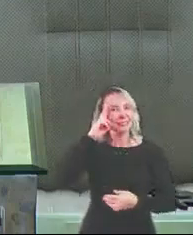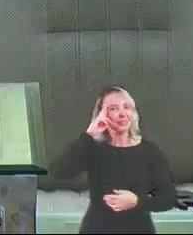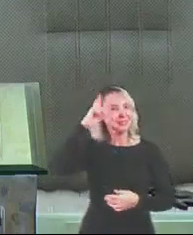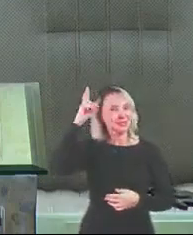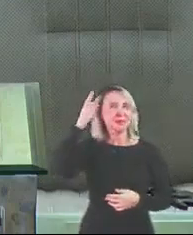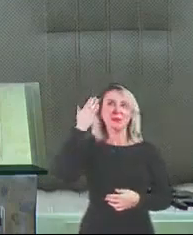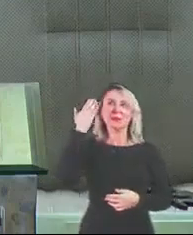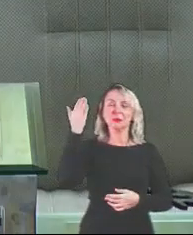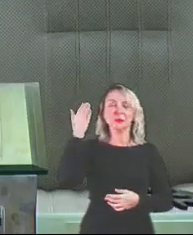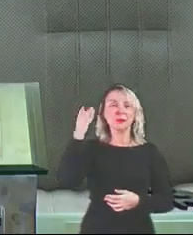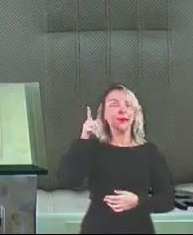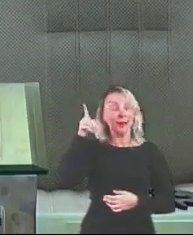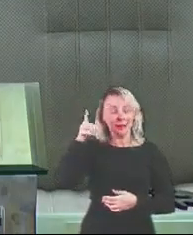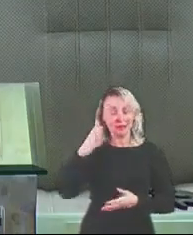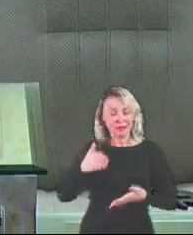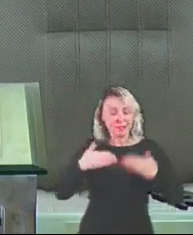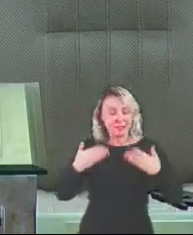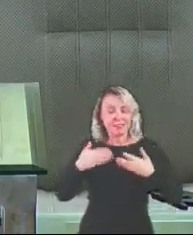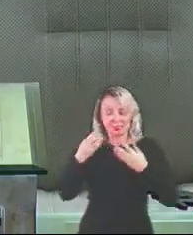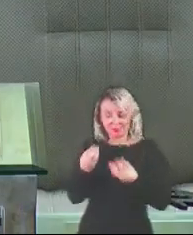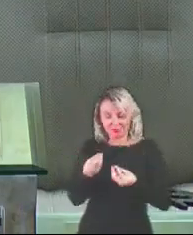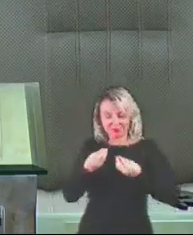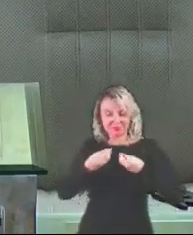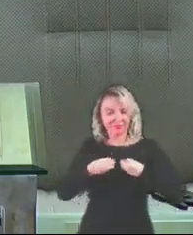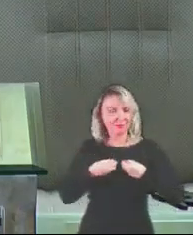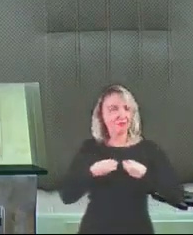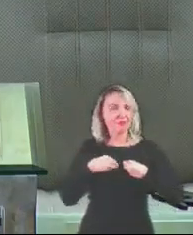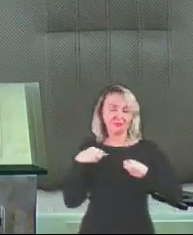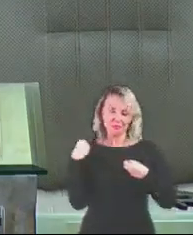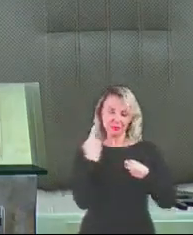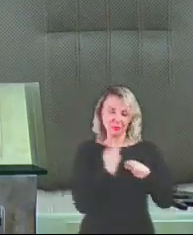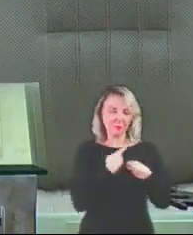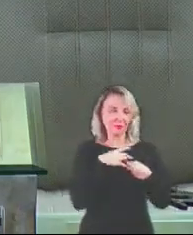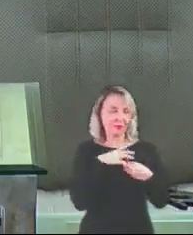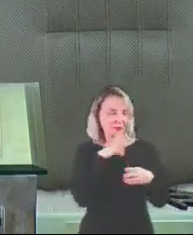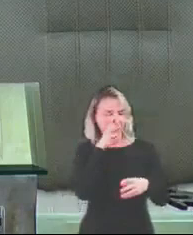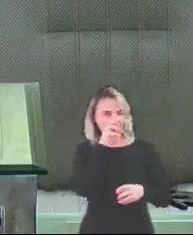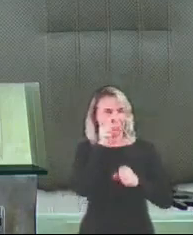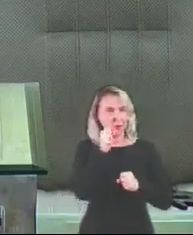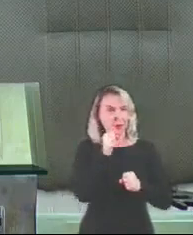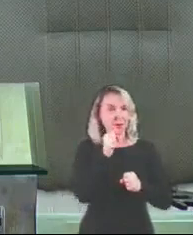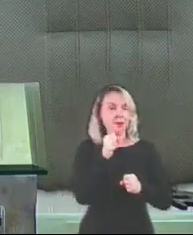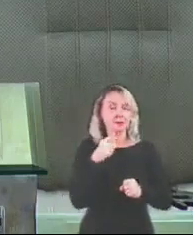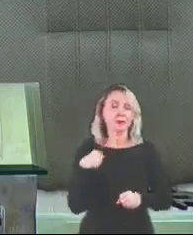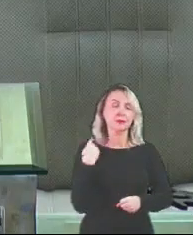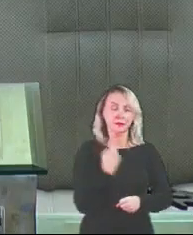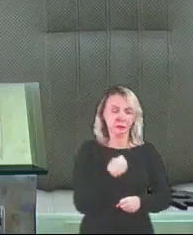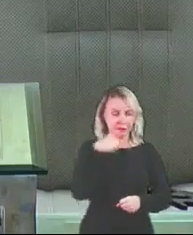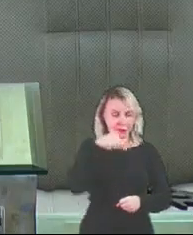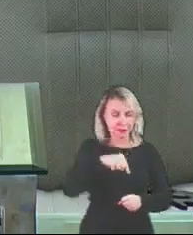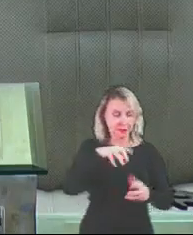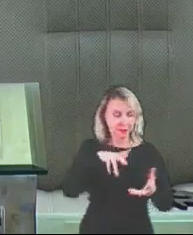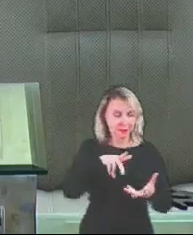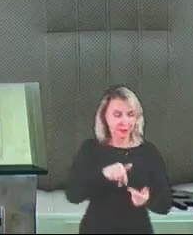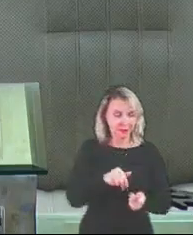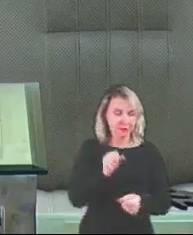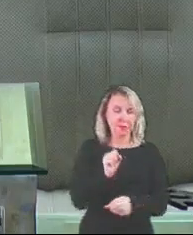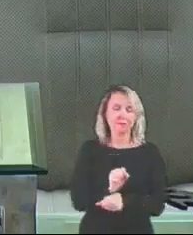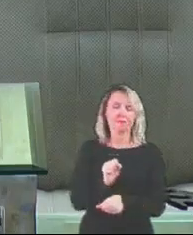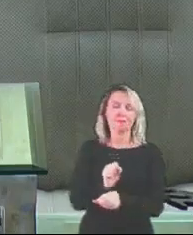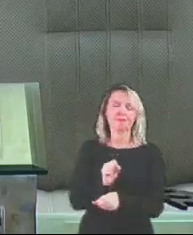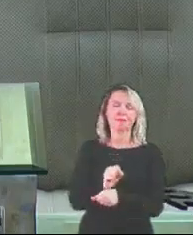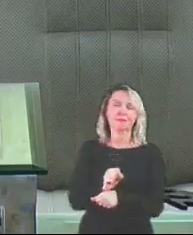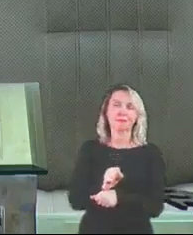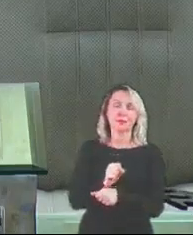alegria do Senhor é a nossa força. Nós aguardamos novidades da terra, apesar de tudo, Deus tem a